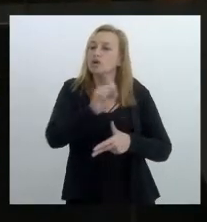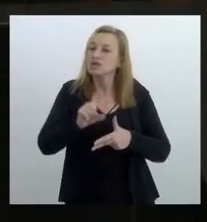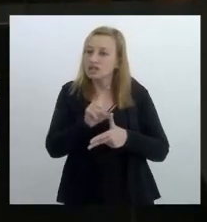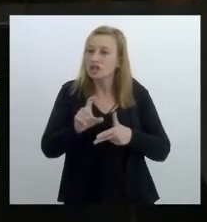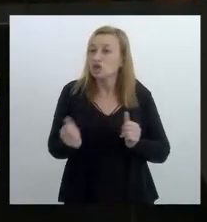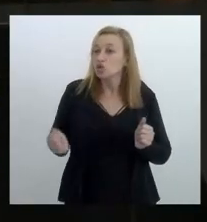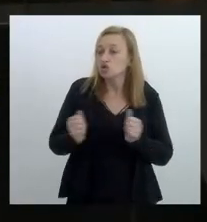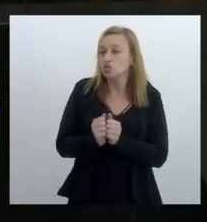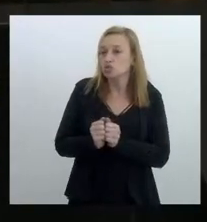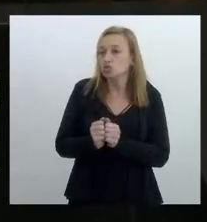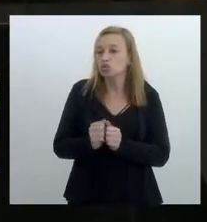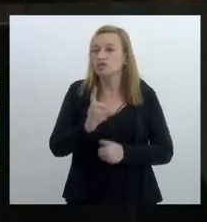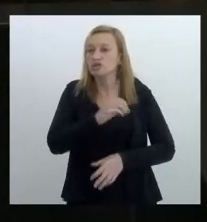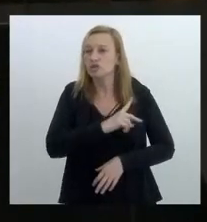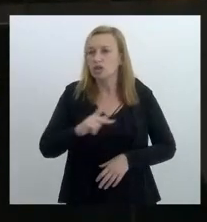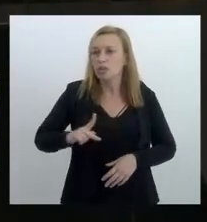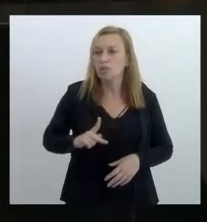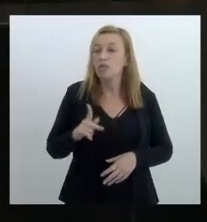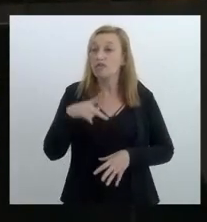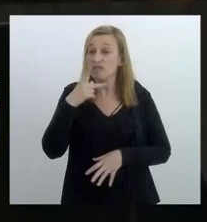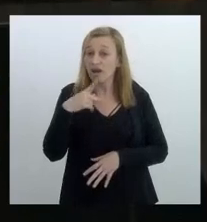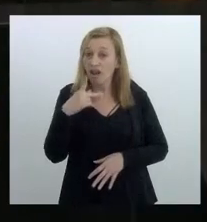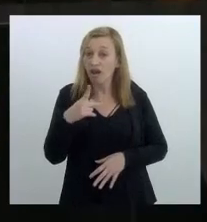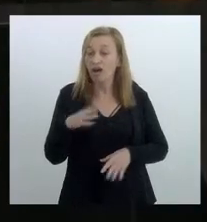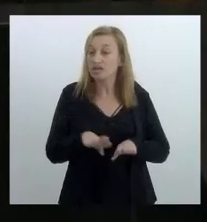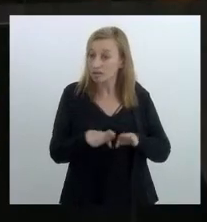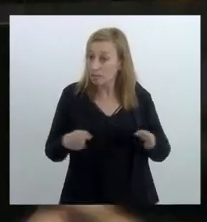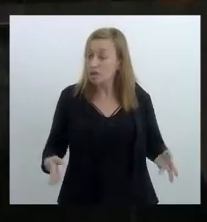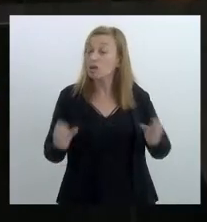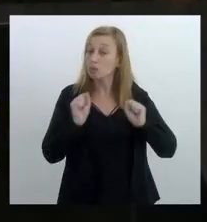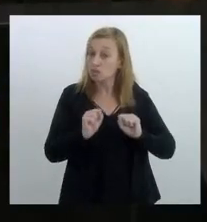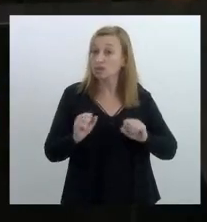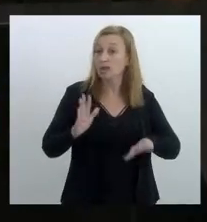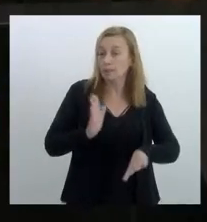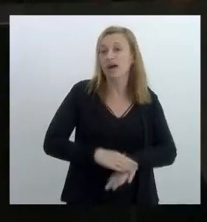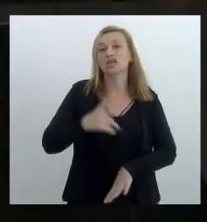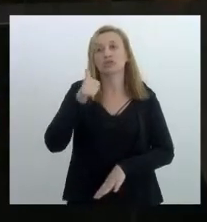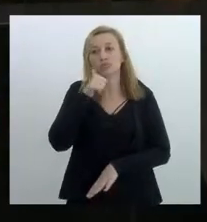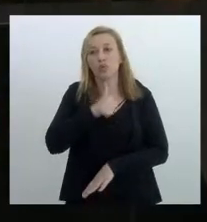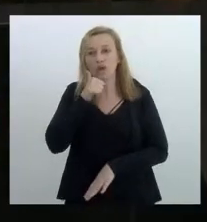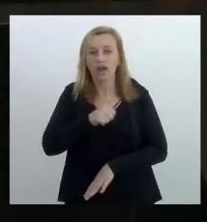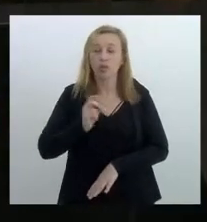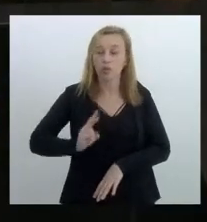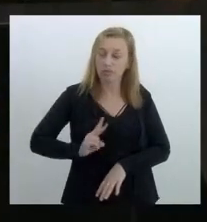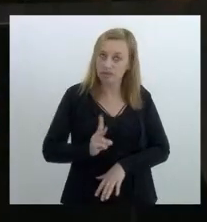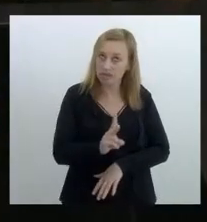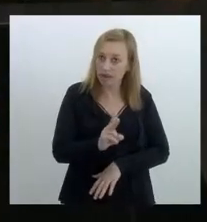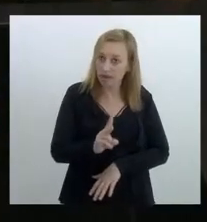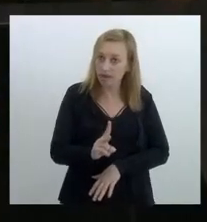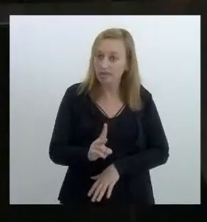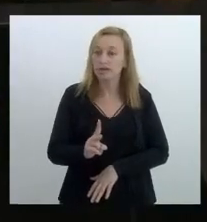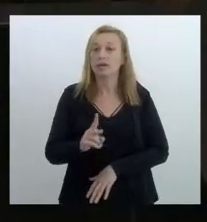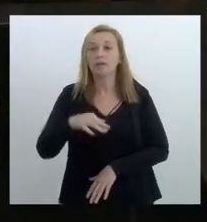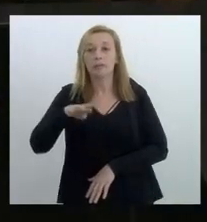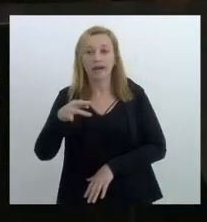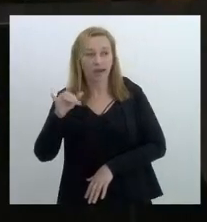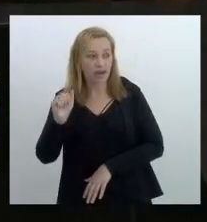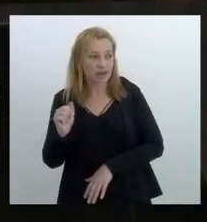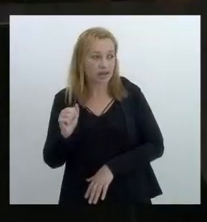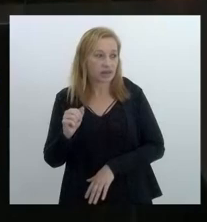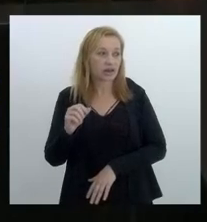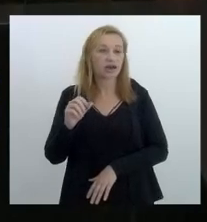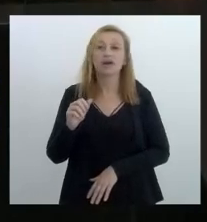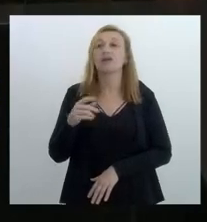à Defensoria Pública, ressaltar que essa mesa poderia ter mais mulheres, como sempre, senhora Maria Carmen, comentei